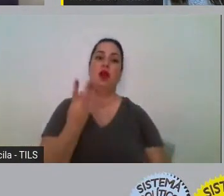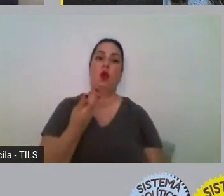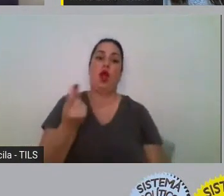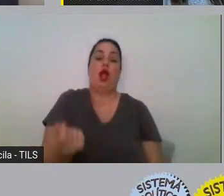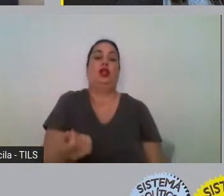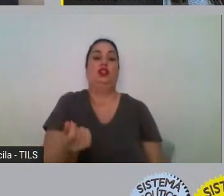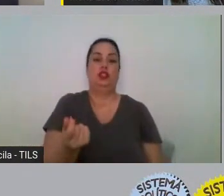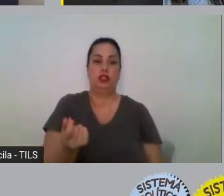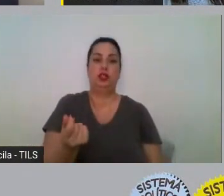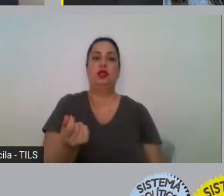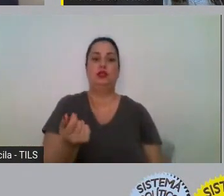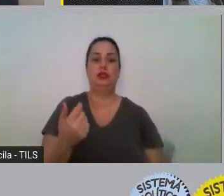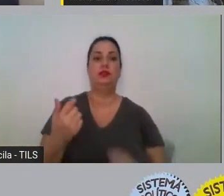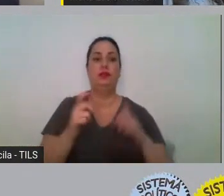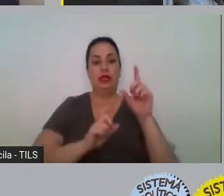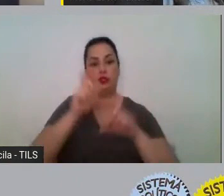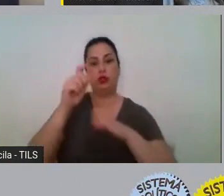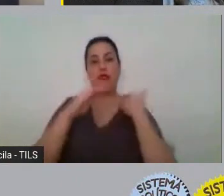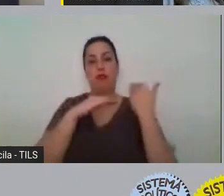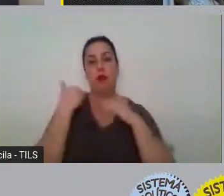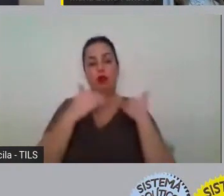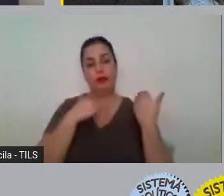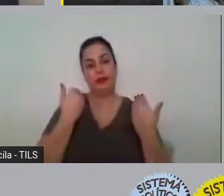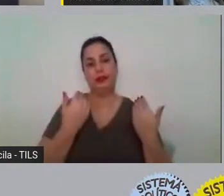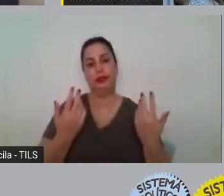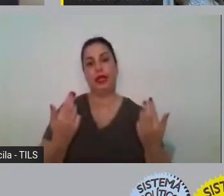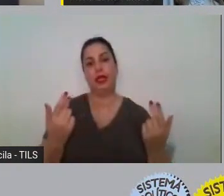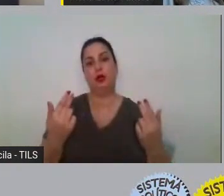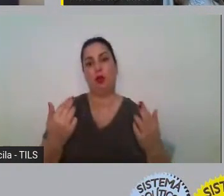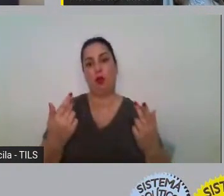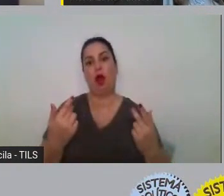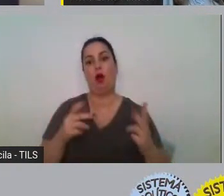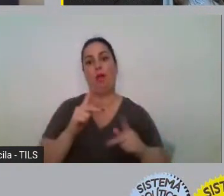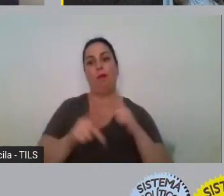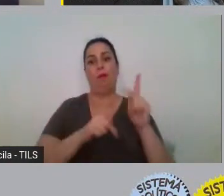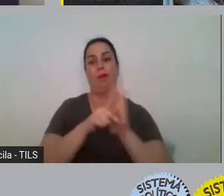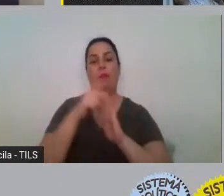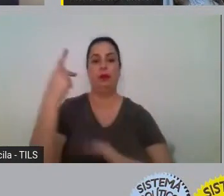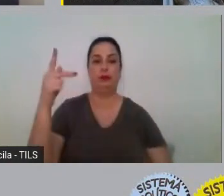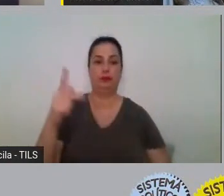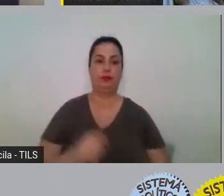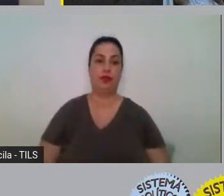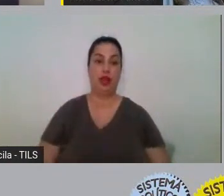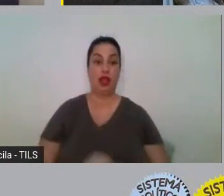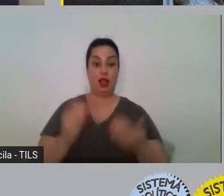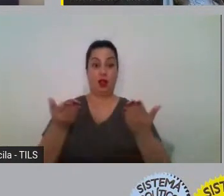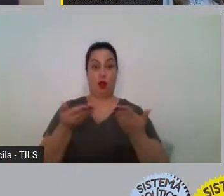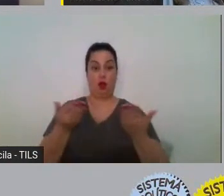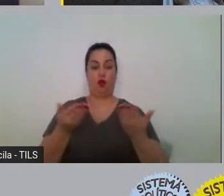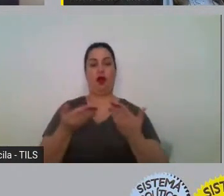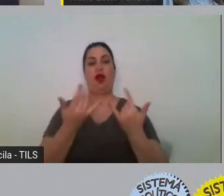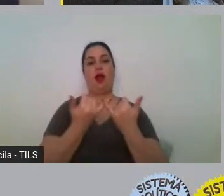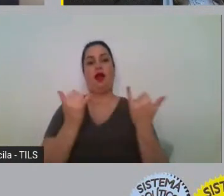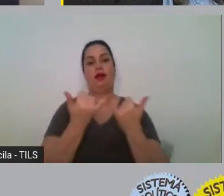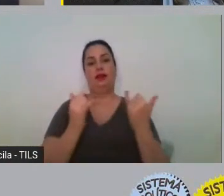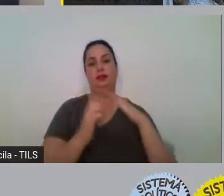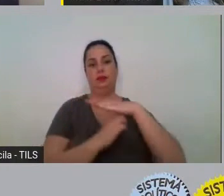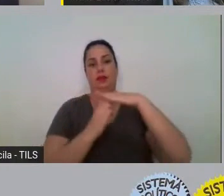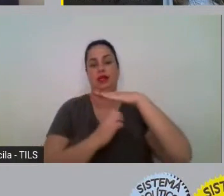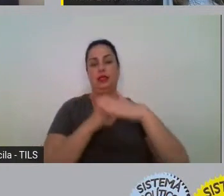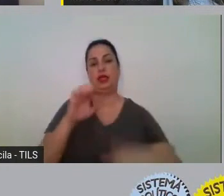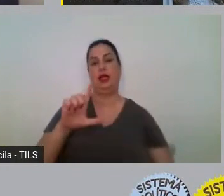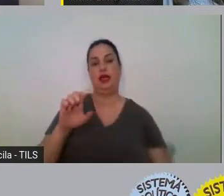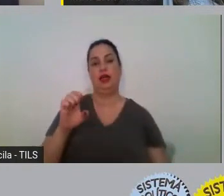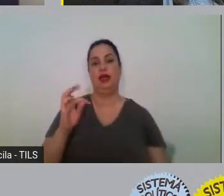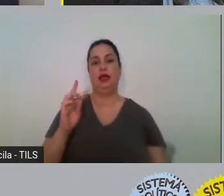lembrar isso aqui. A Eletrobras está sendo privatizada, mas essa manchete aqui diz: vai ser criada a